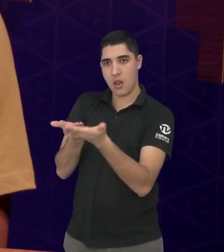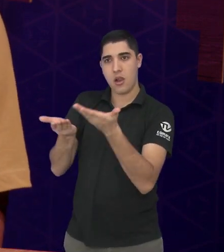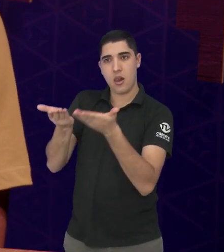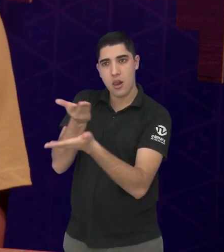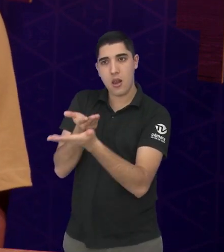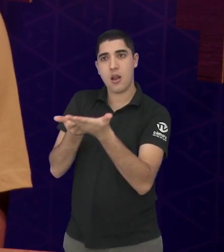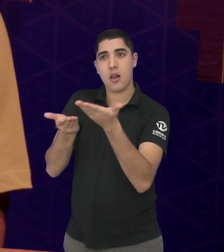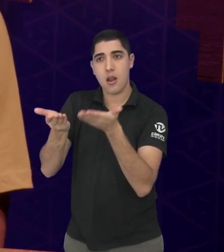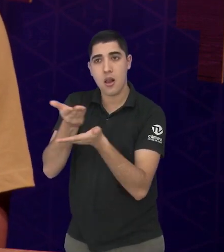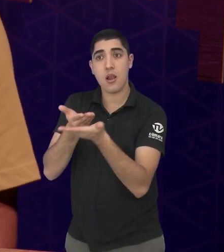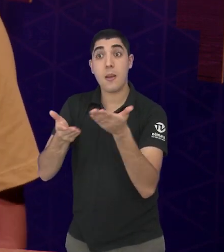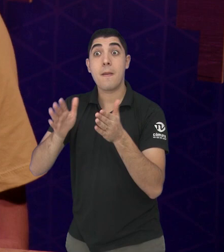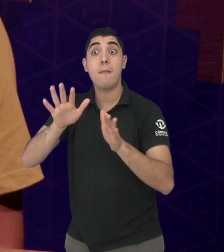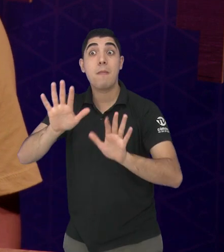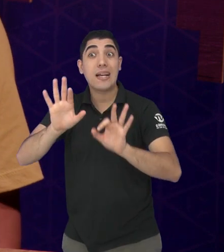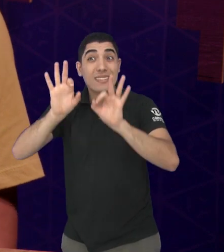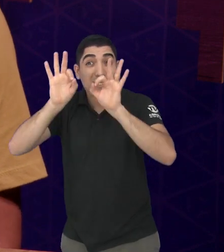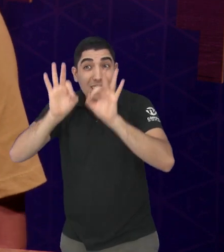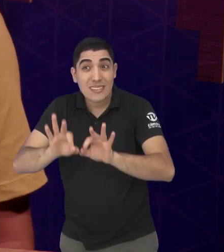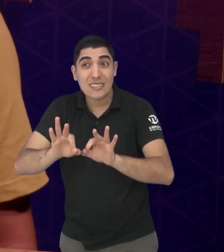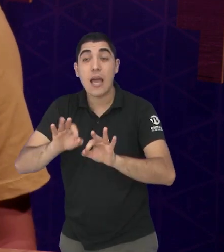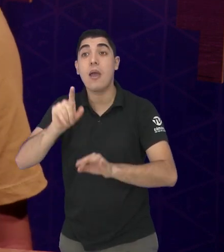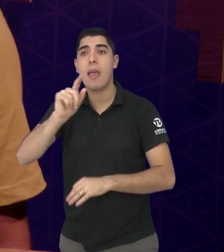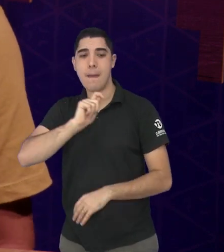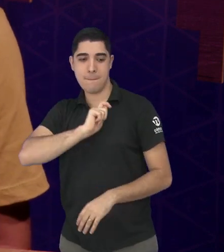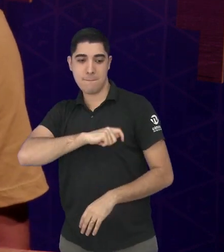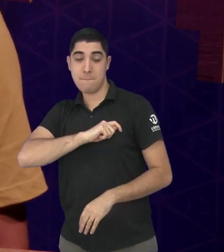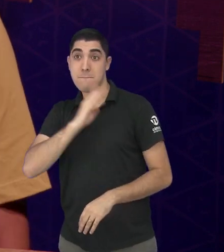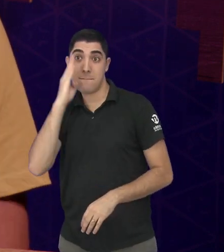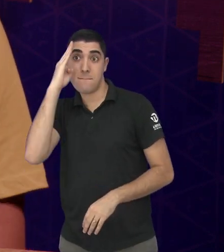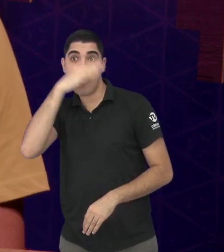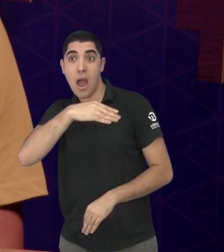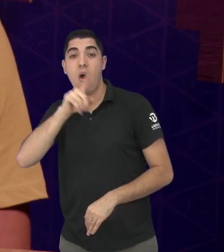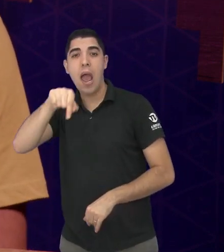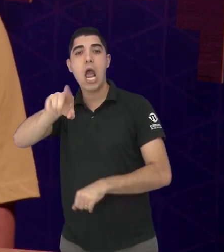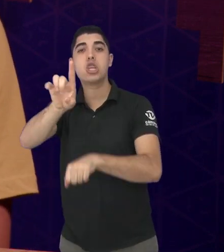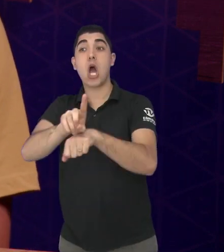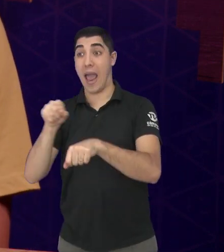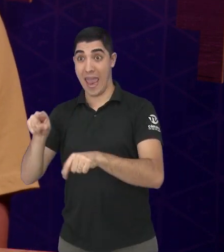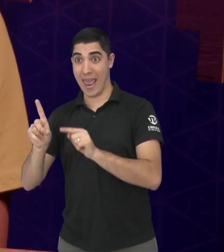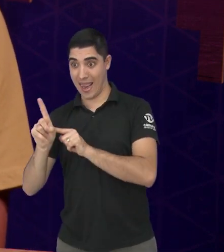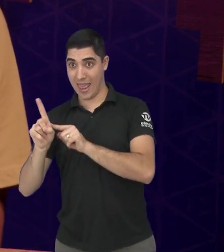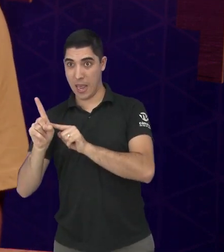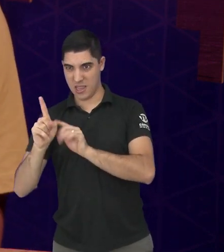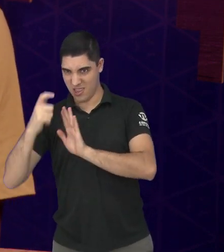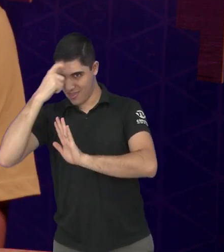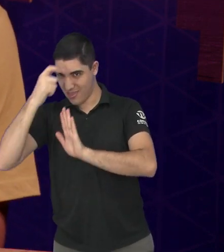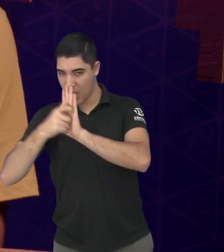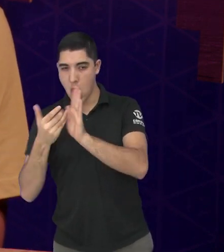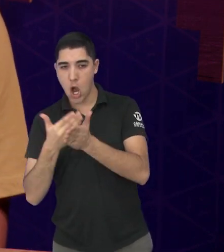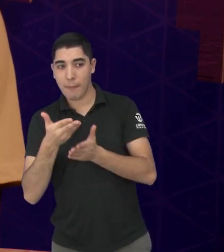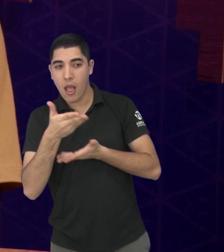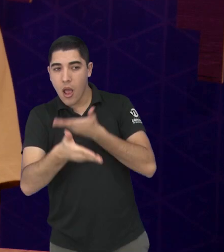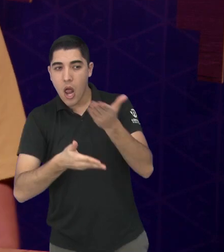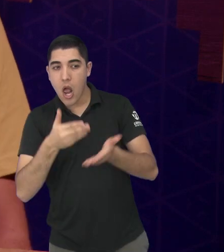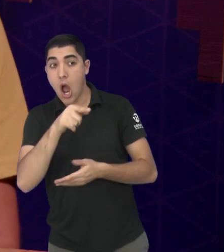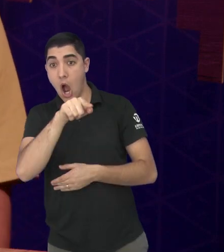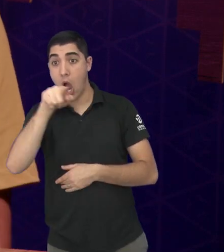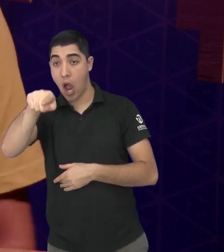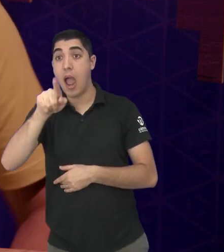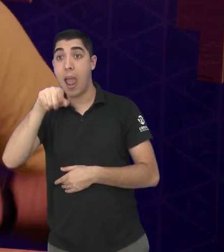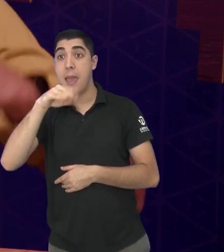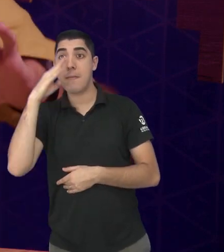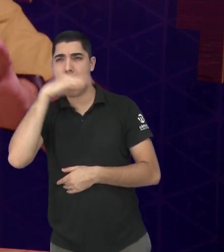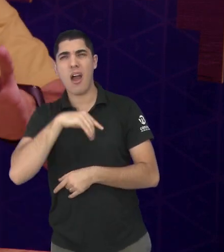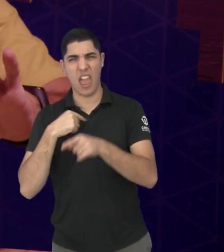né? E na verdade, o vilão é o dono dela e tal. E acontece que... E